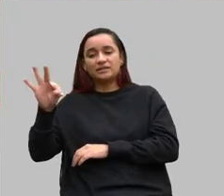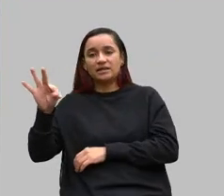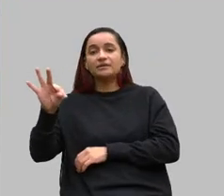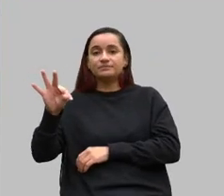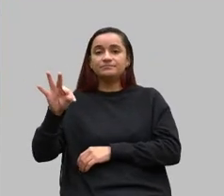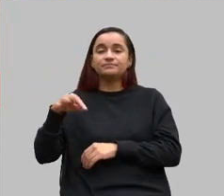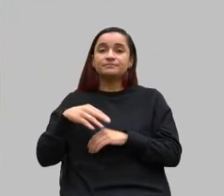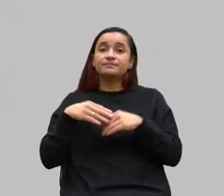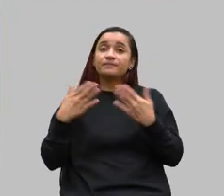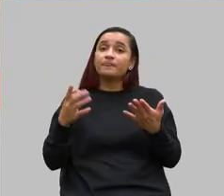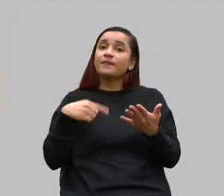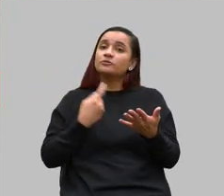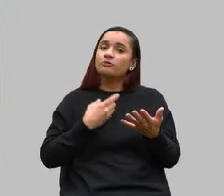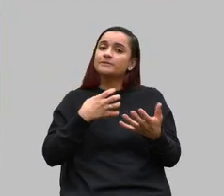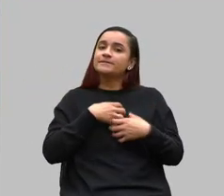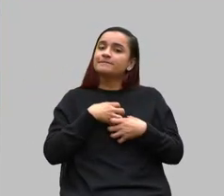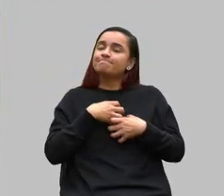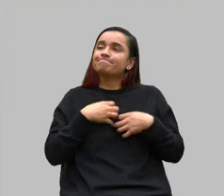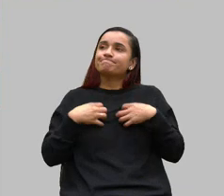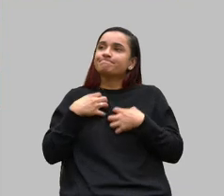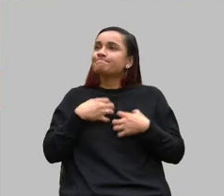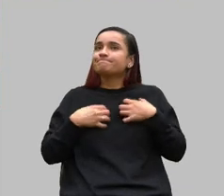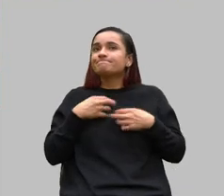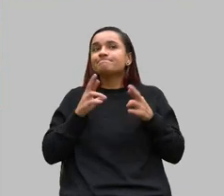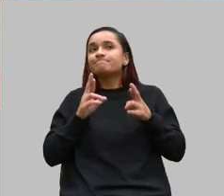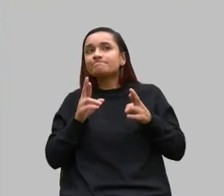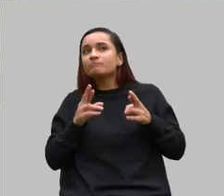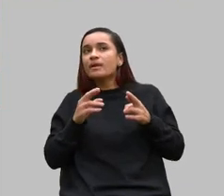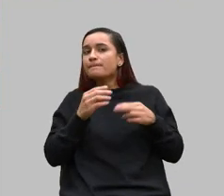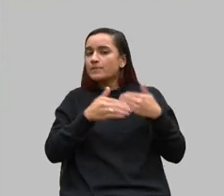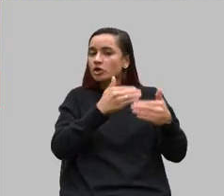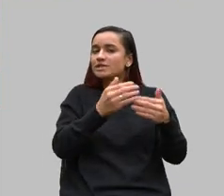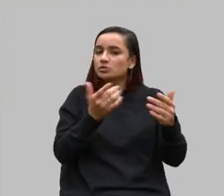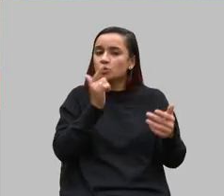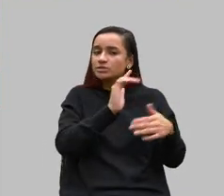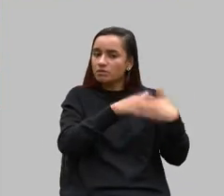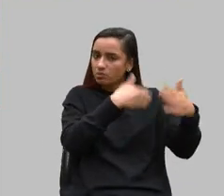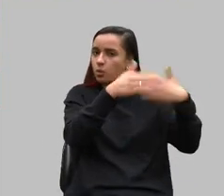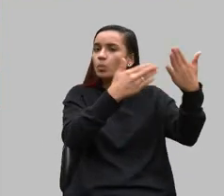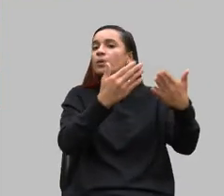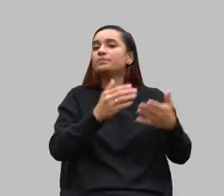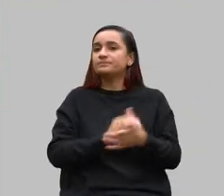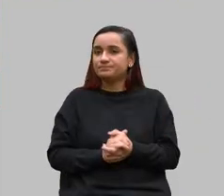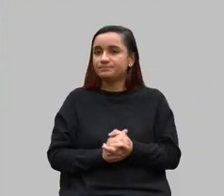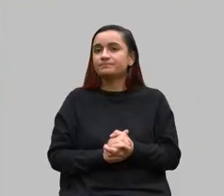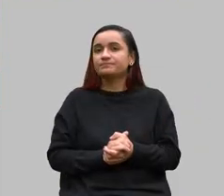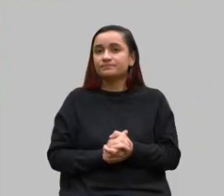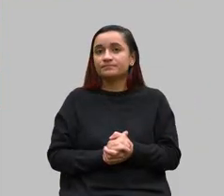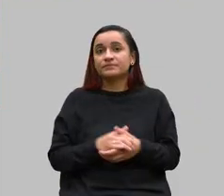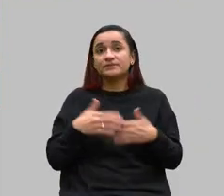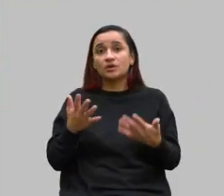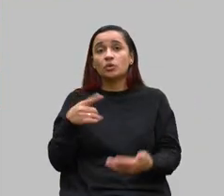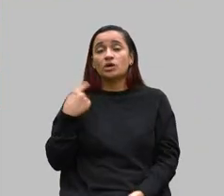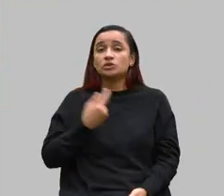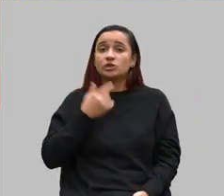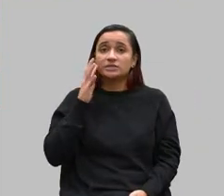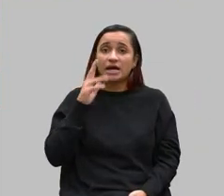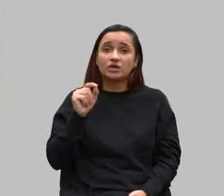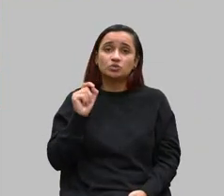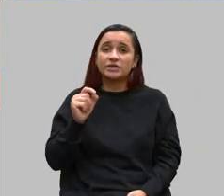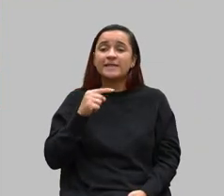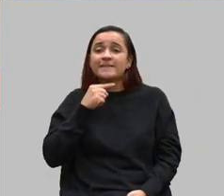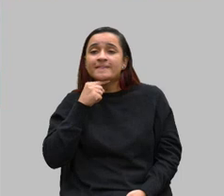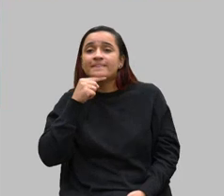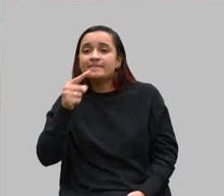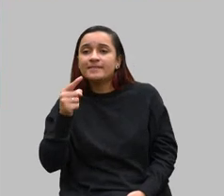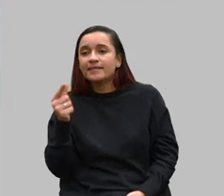gente fica muito nessa expectativa de que o processo suand eu acho que e a gente acha na vli que ninguém ganha com a não